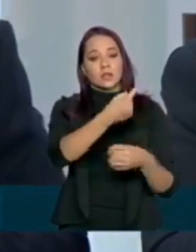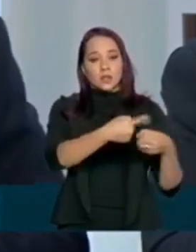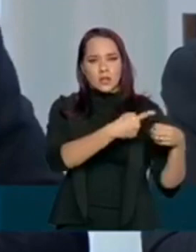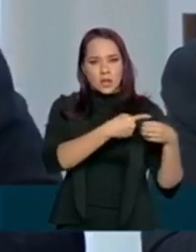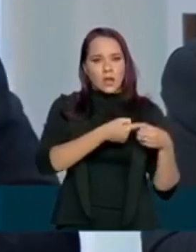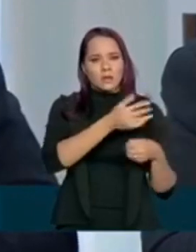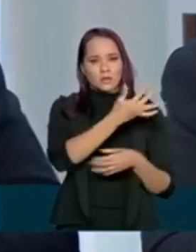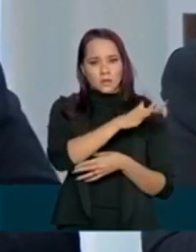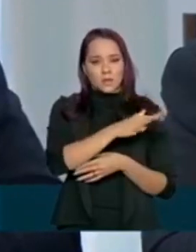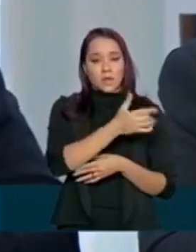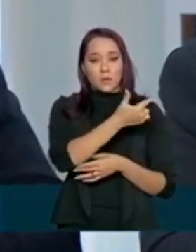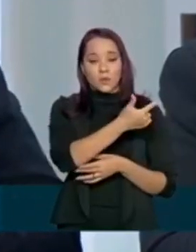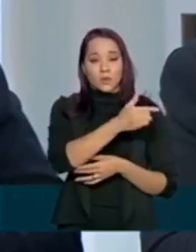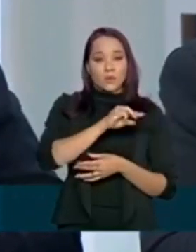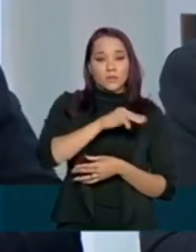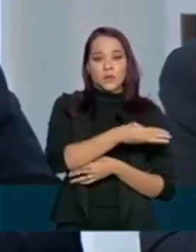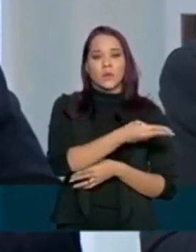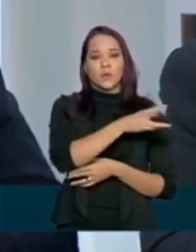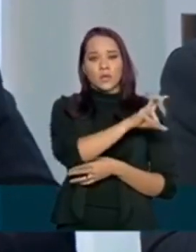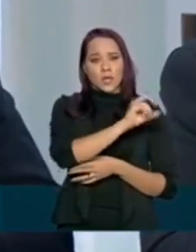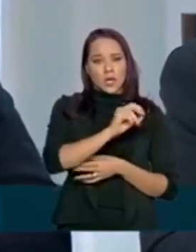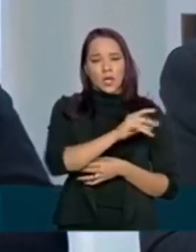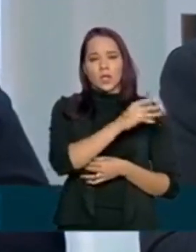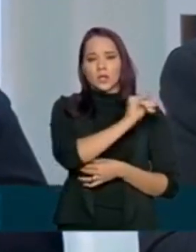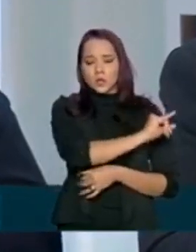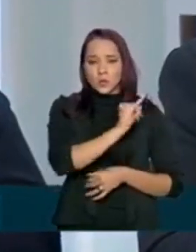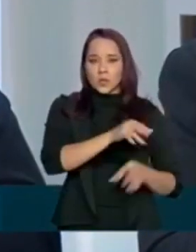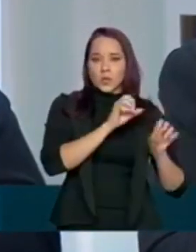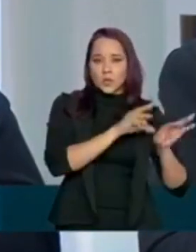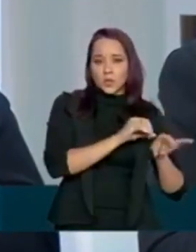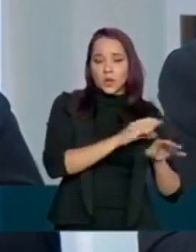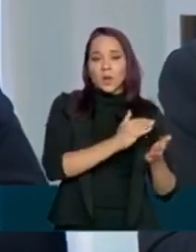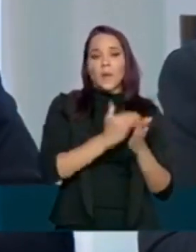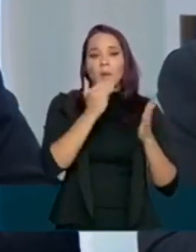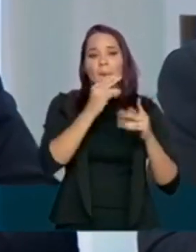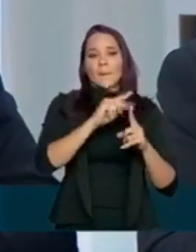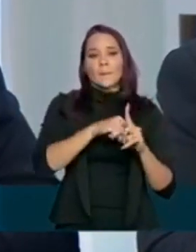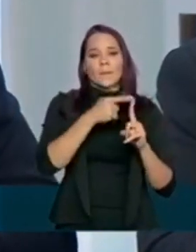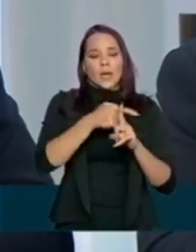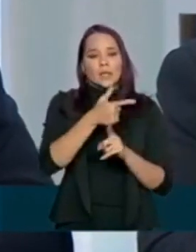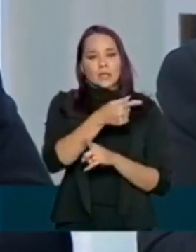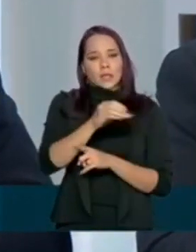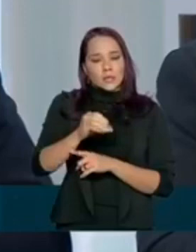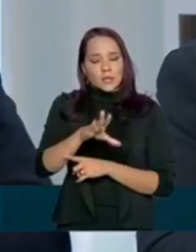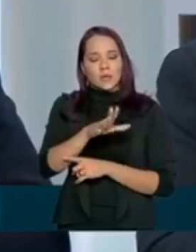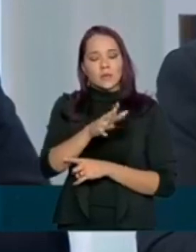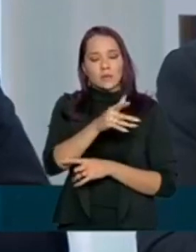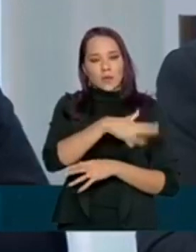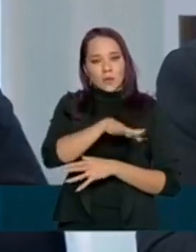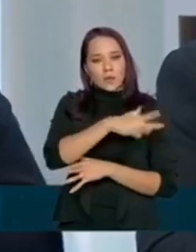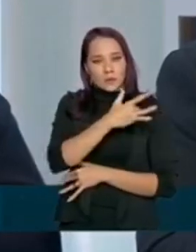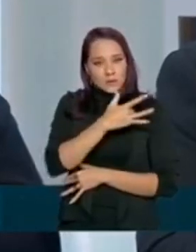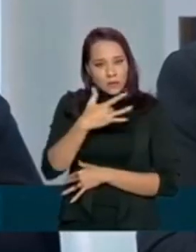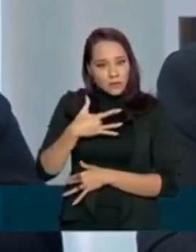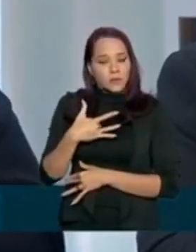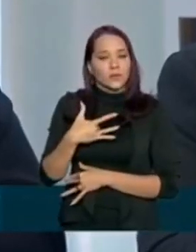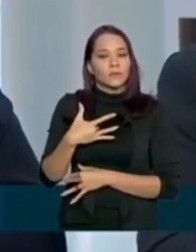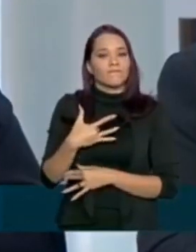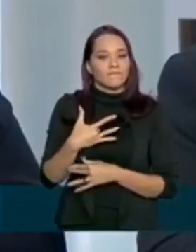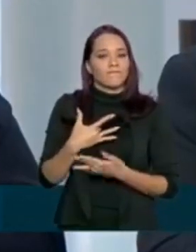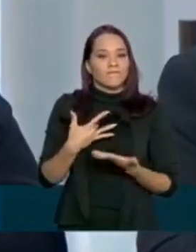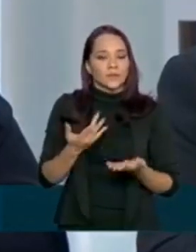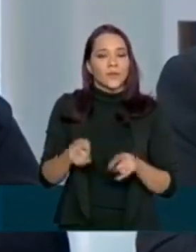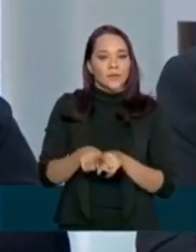aproximadamente duas 1.500 instituições de ensino mais de 700 instituições de saúde também então é uma